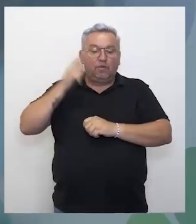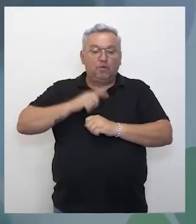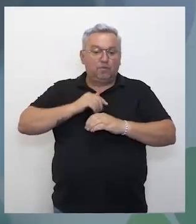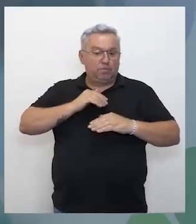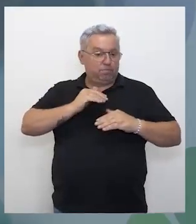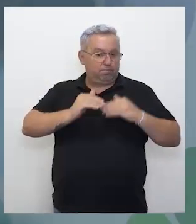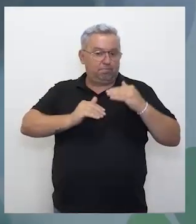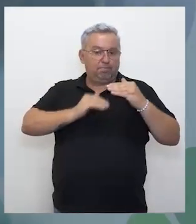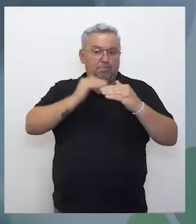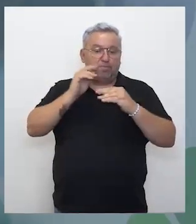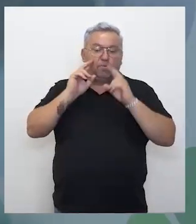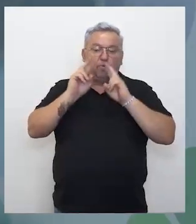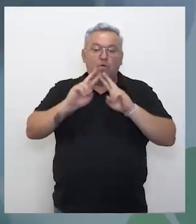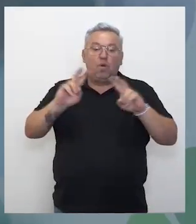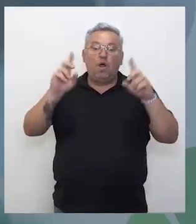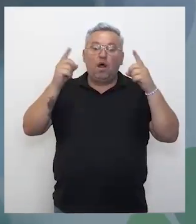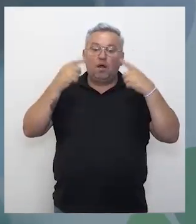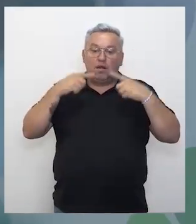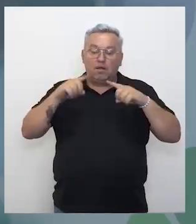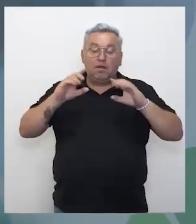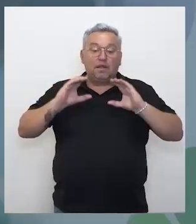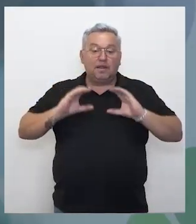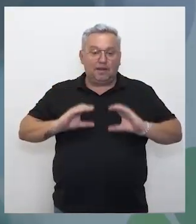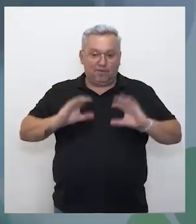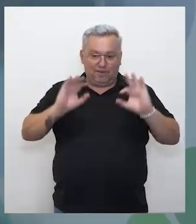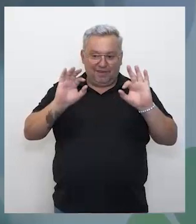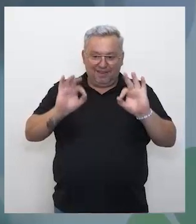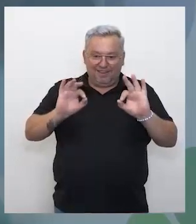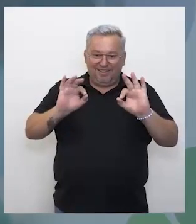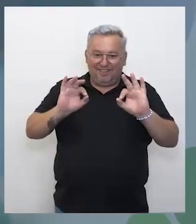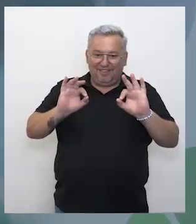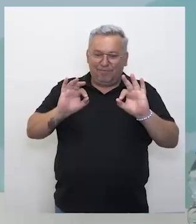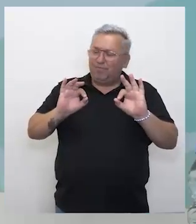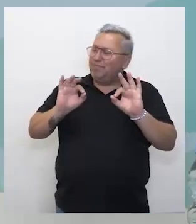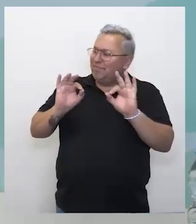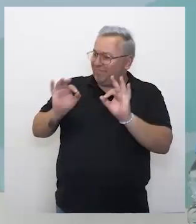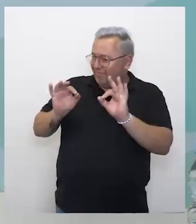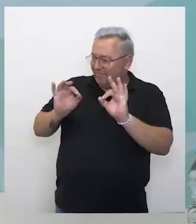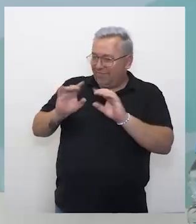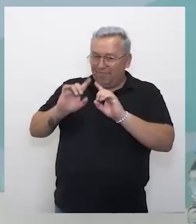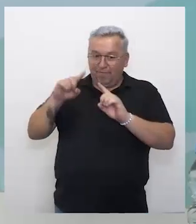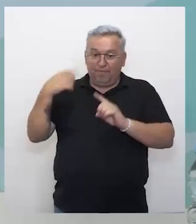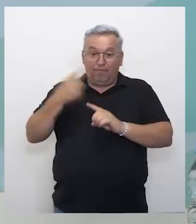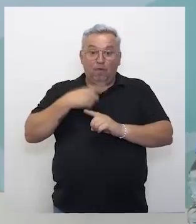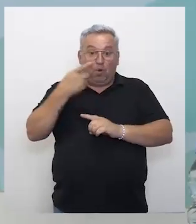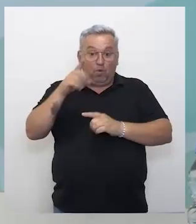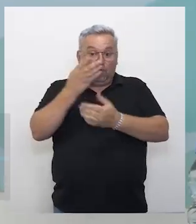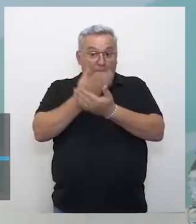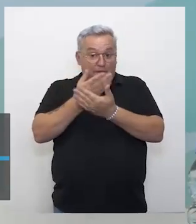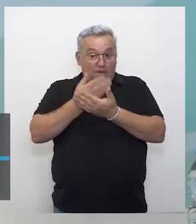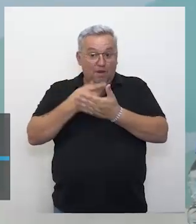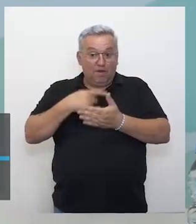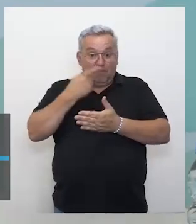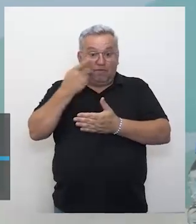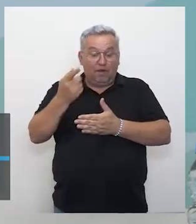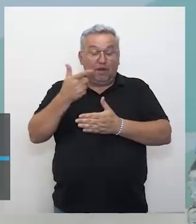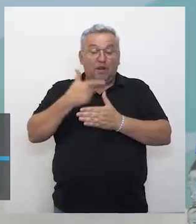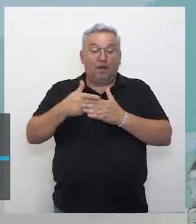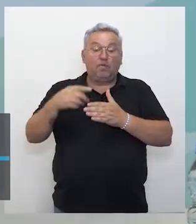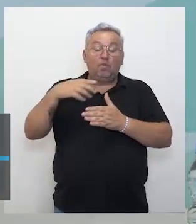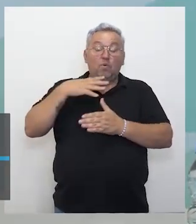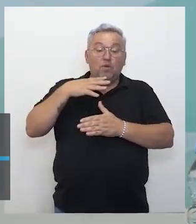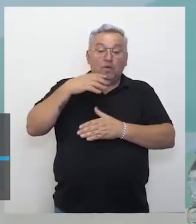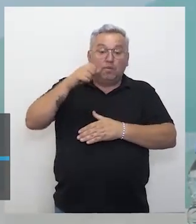um olhar crítico e cidadão. Não é isso, Fabi? Exatamente, né? Então, na última aula, a gente falou bastante sobre a questão do senso comum,